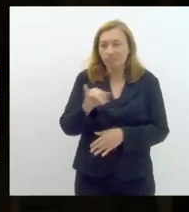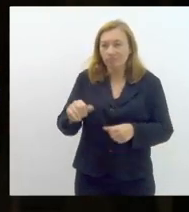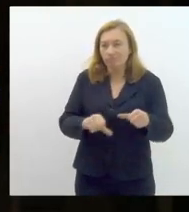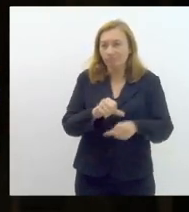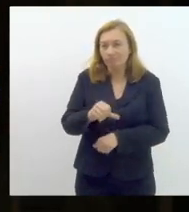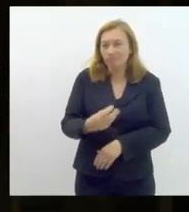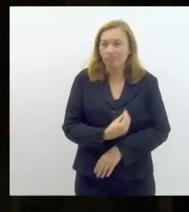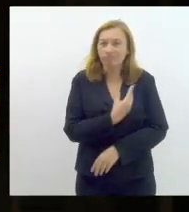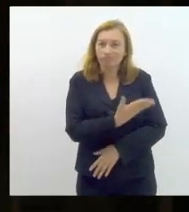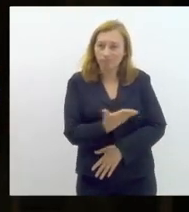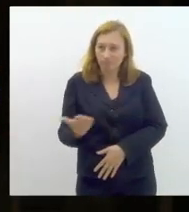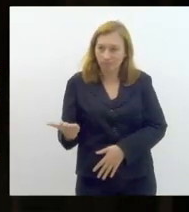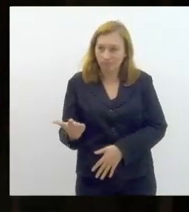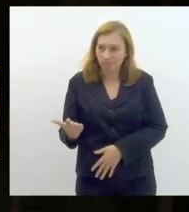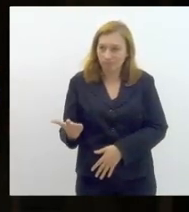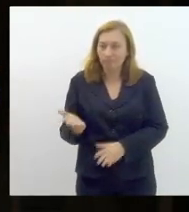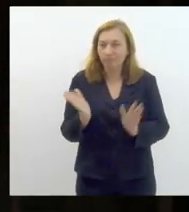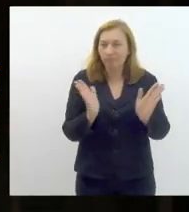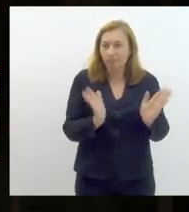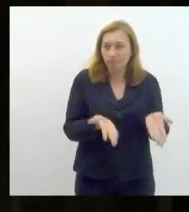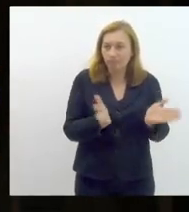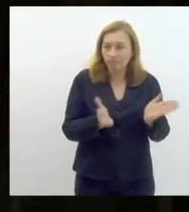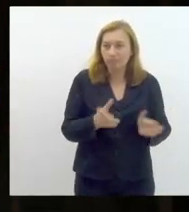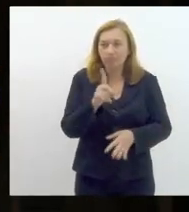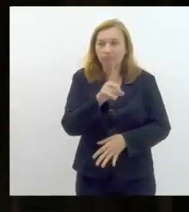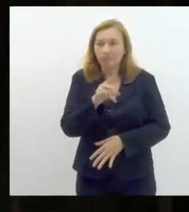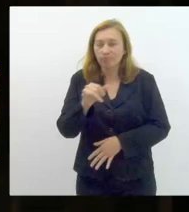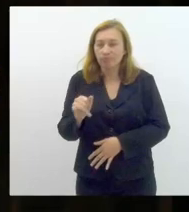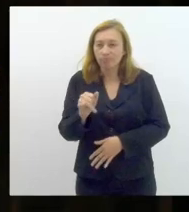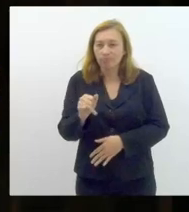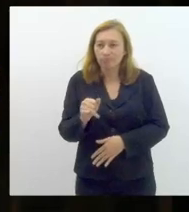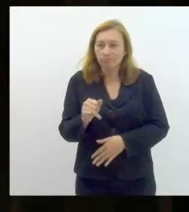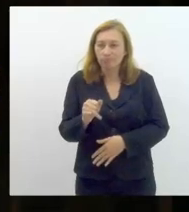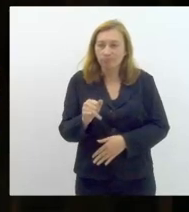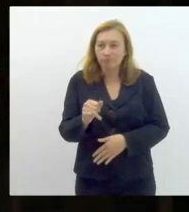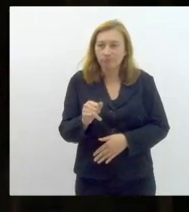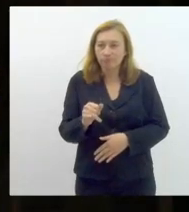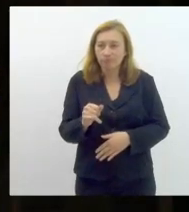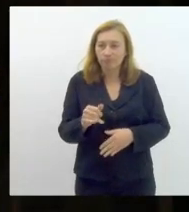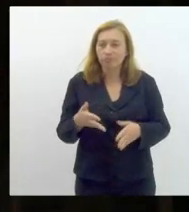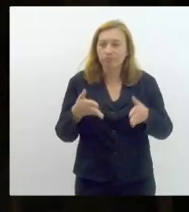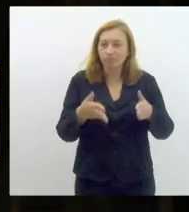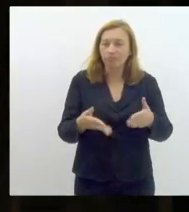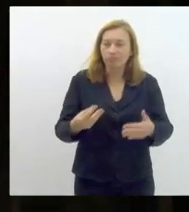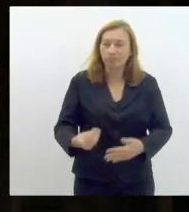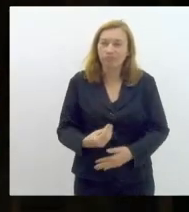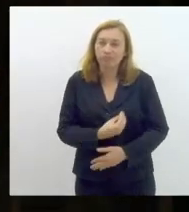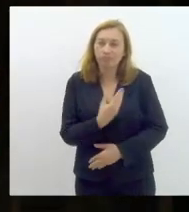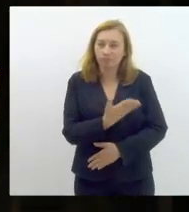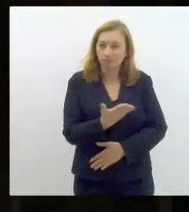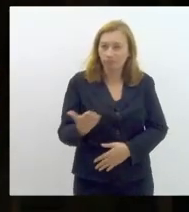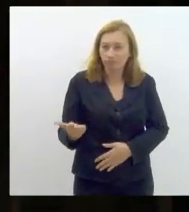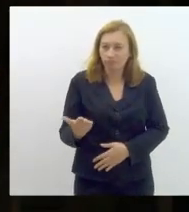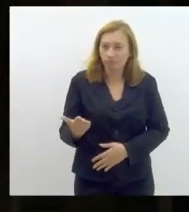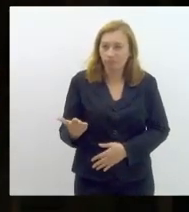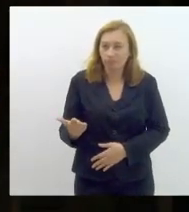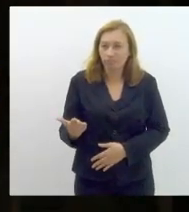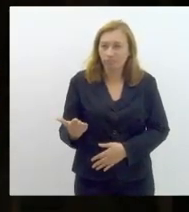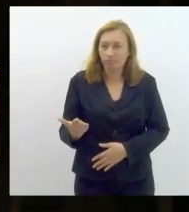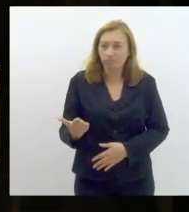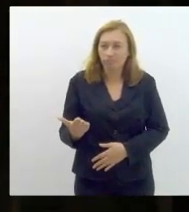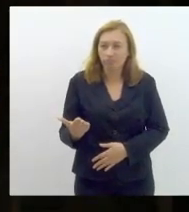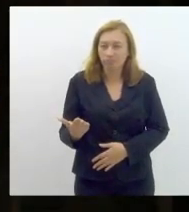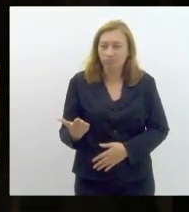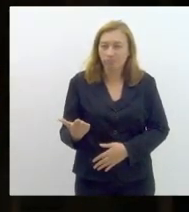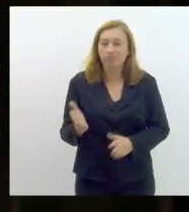a vida de vocês. Hoje é o dia que vai dar o start para o resto da vida de vocês. E, por incrível